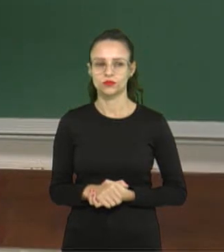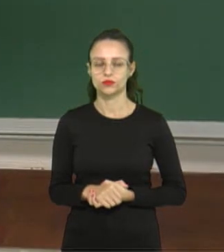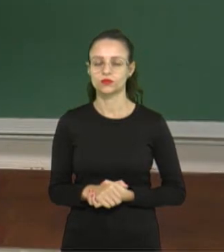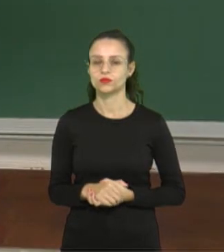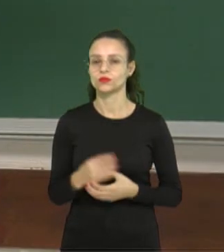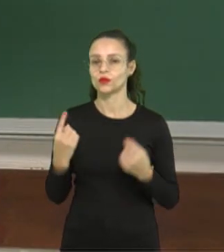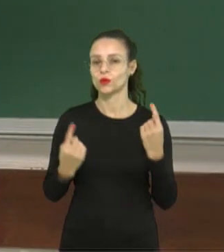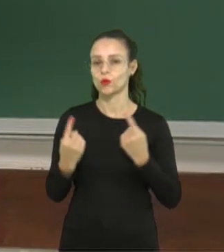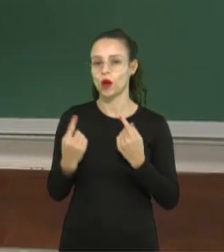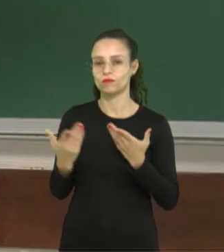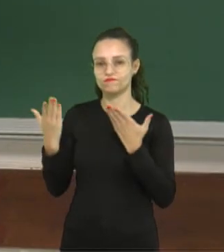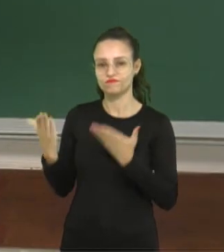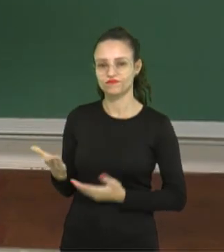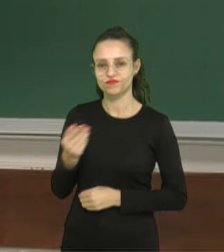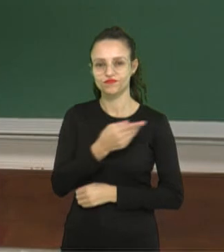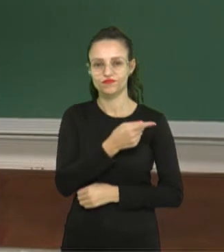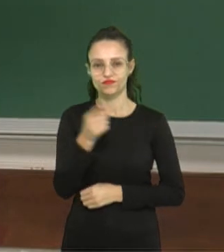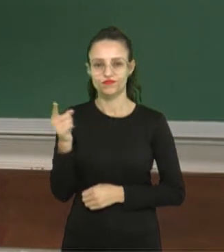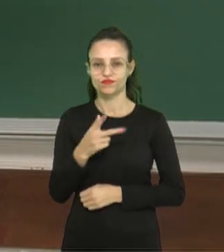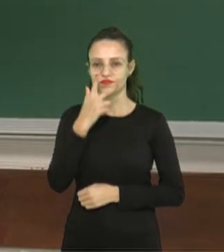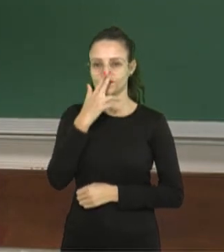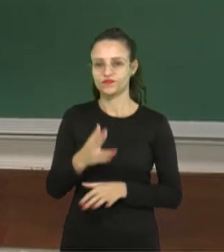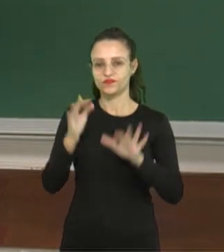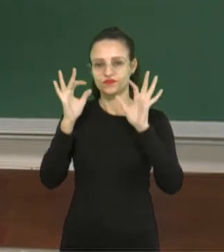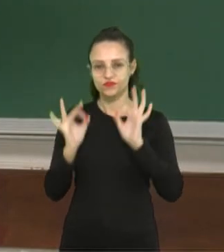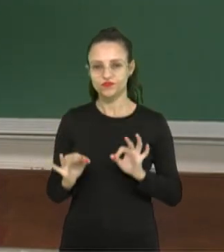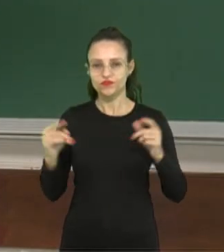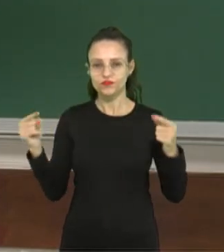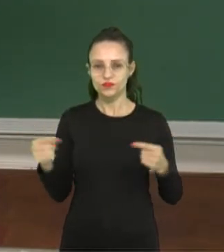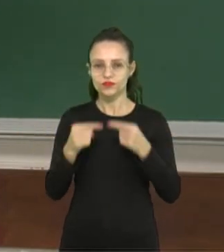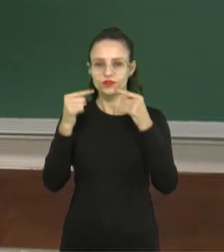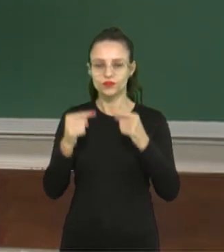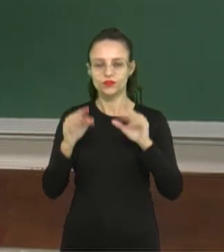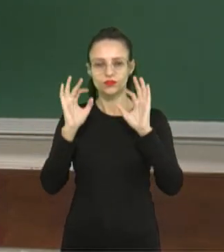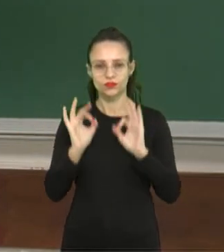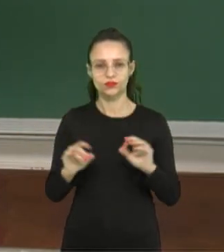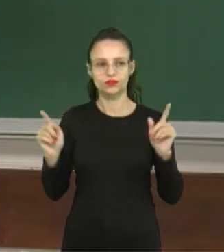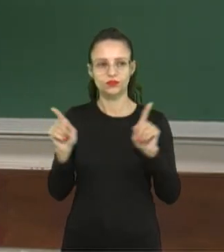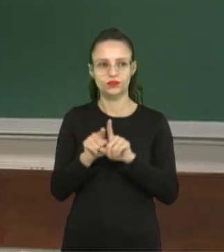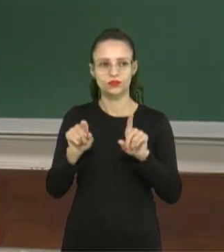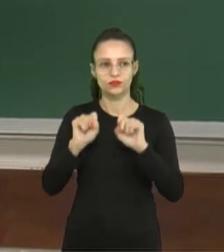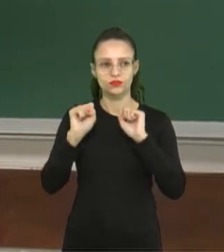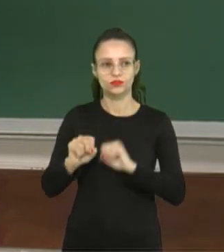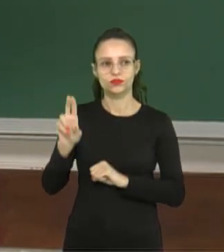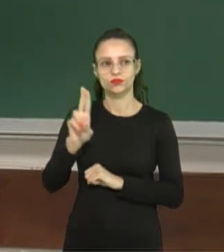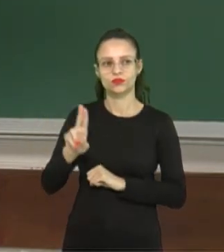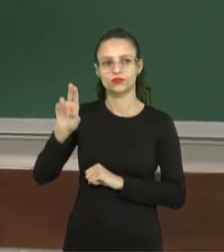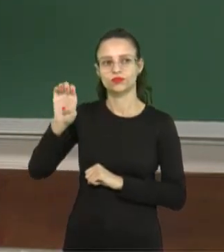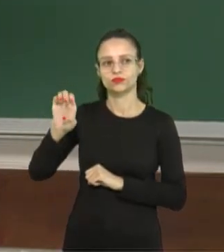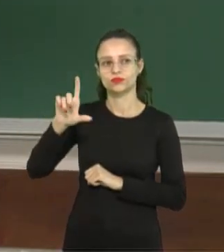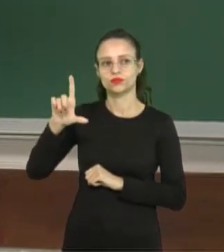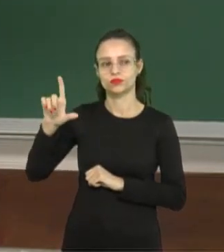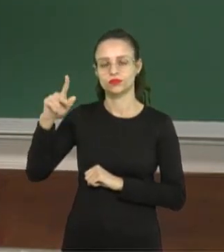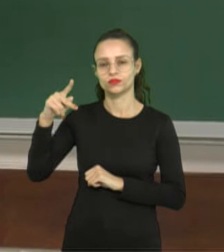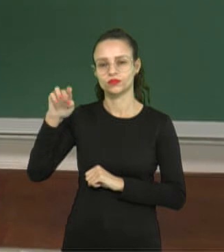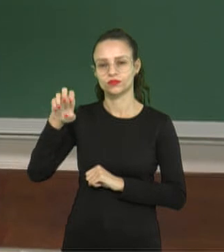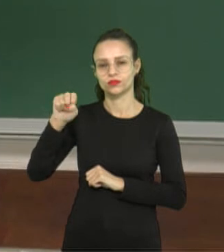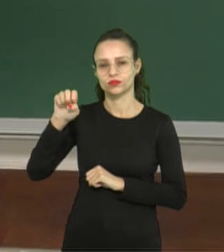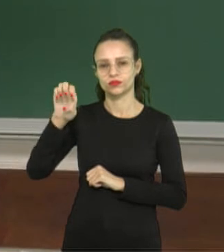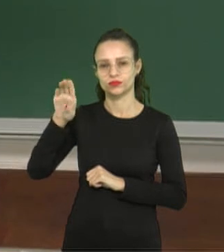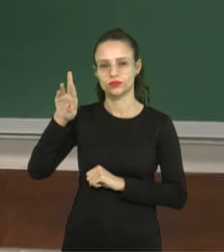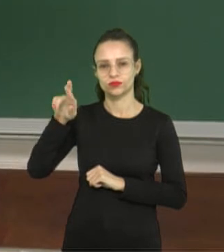Qual desses você acha que está de acordo aqui, que também pode ser utilizado para chamar el